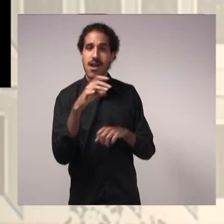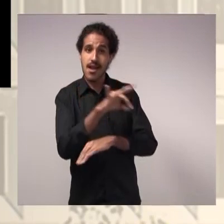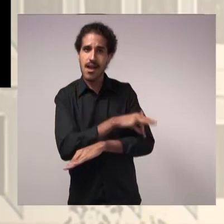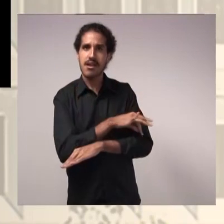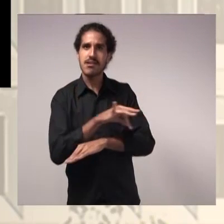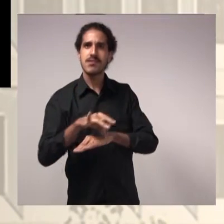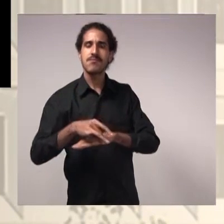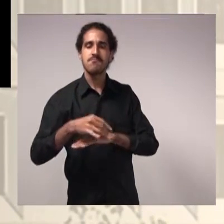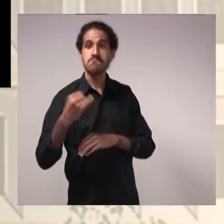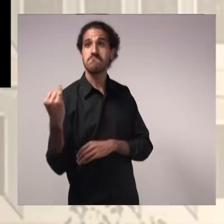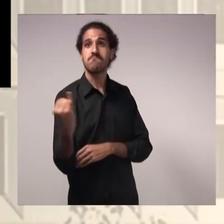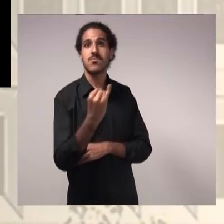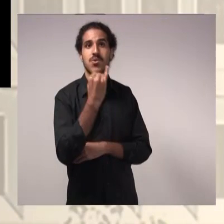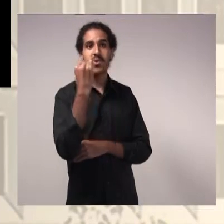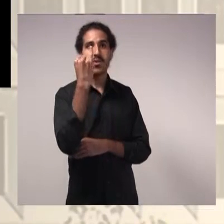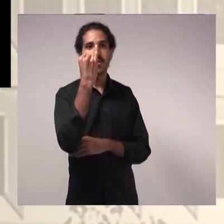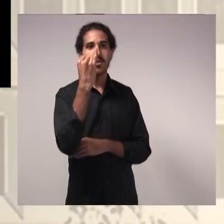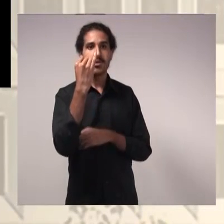que trouxe